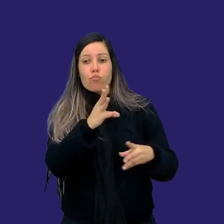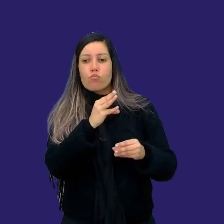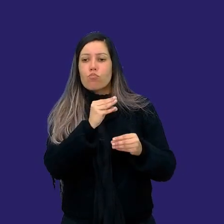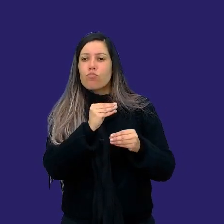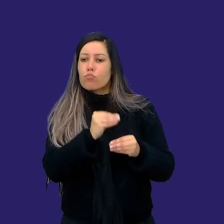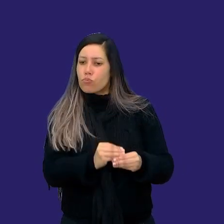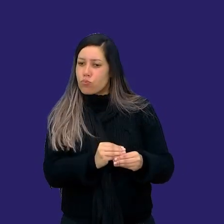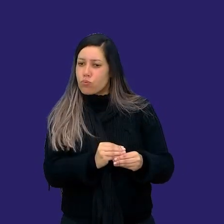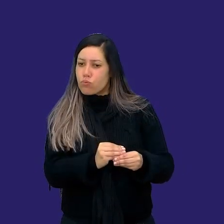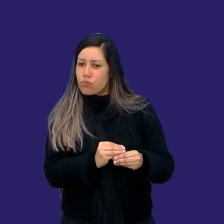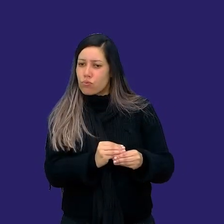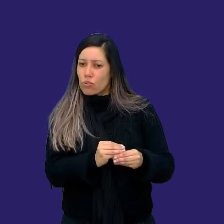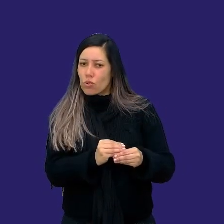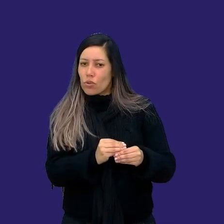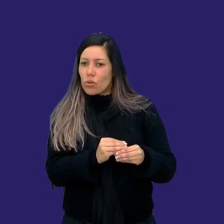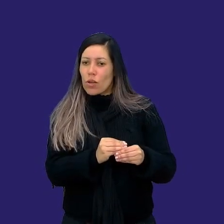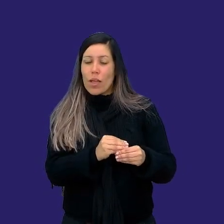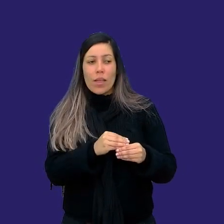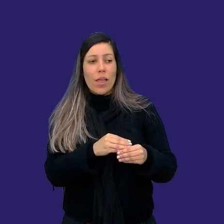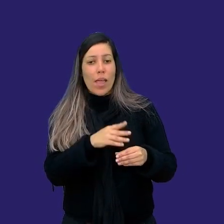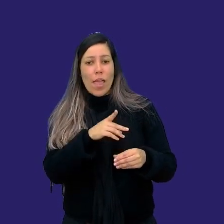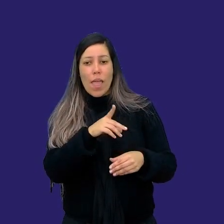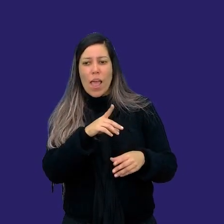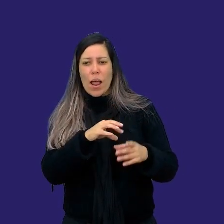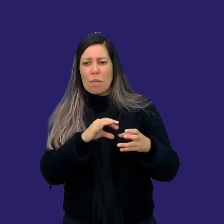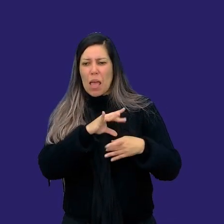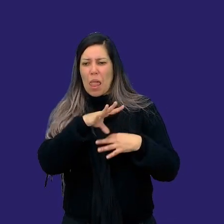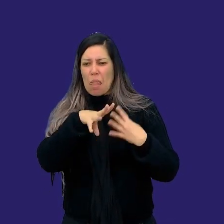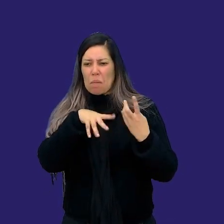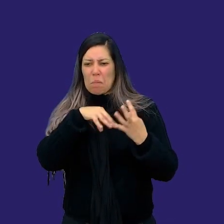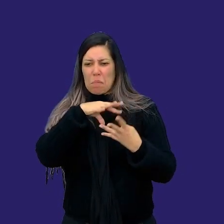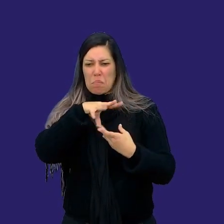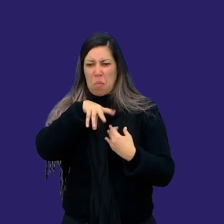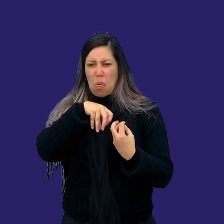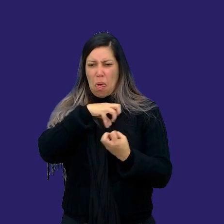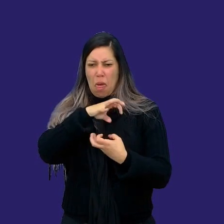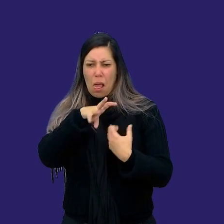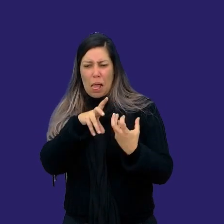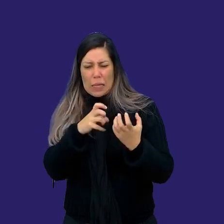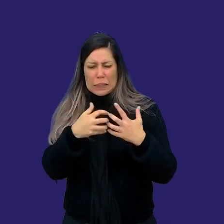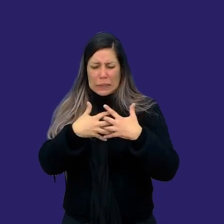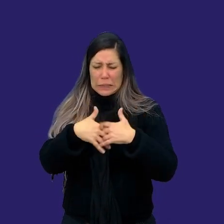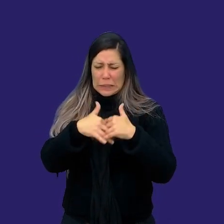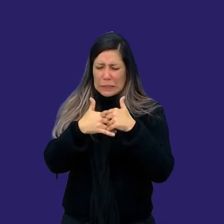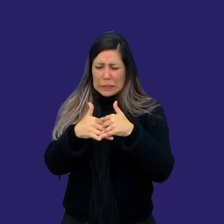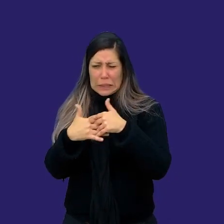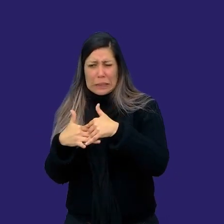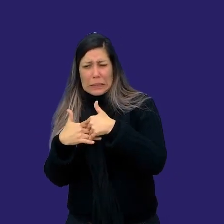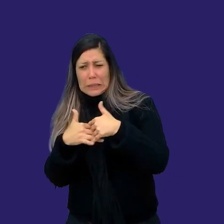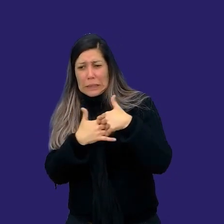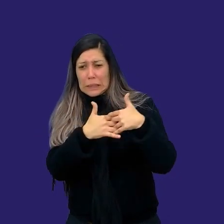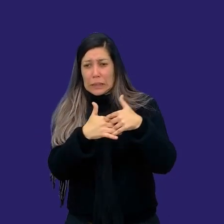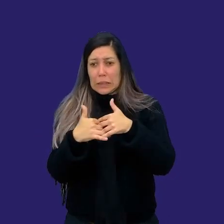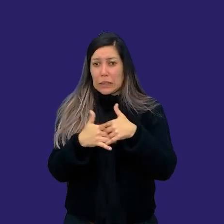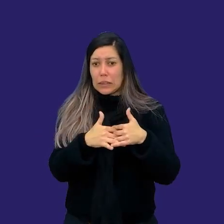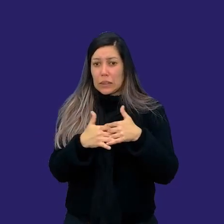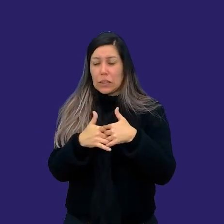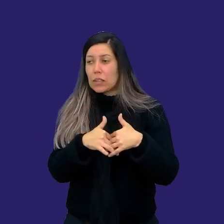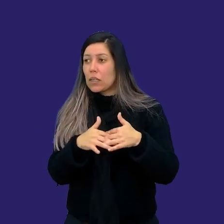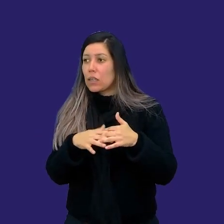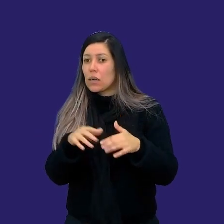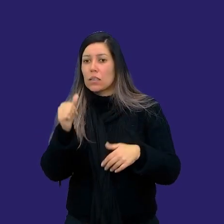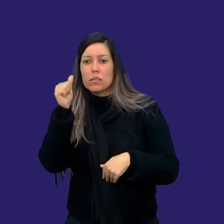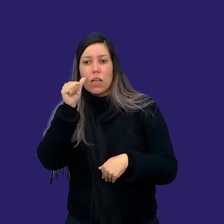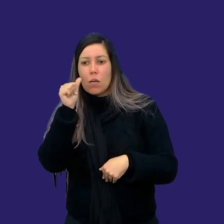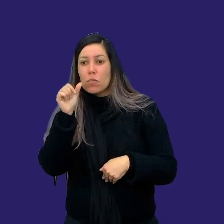ela trouxe um pouco de luz para aquele emaranhado de coisas que ocorre. Mas eu acho que talvez com essa minha fala,